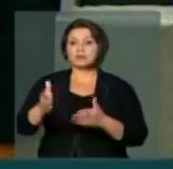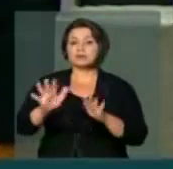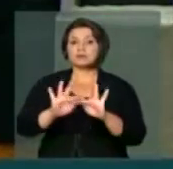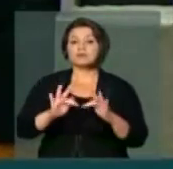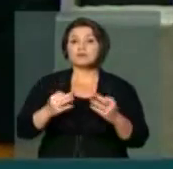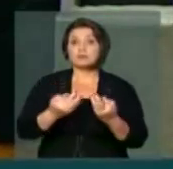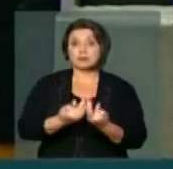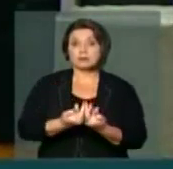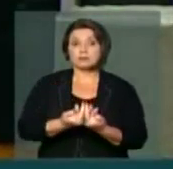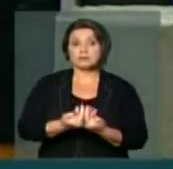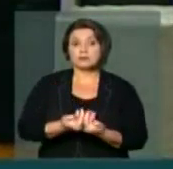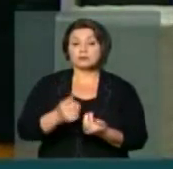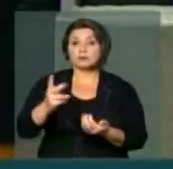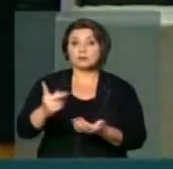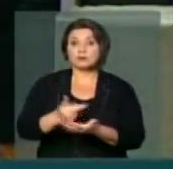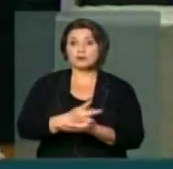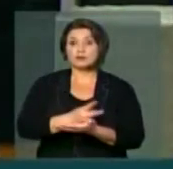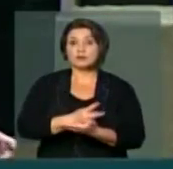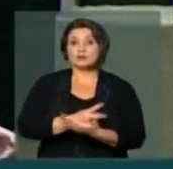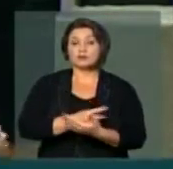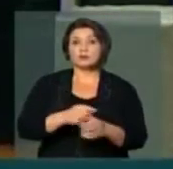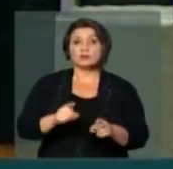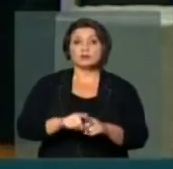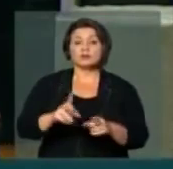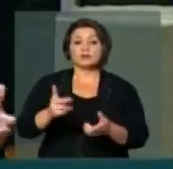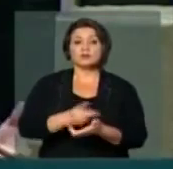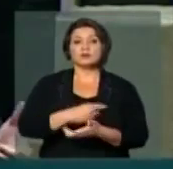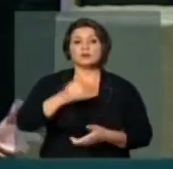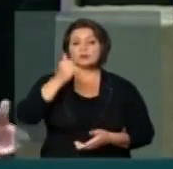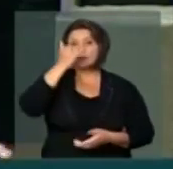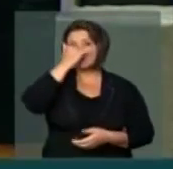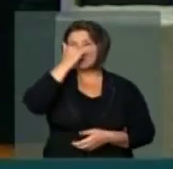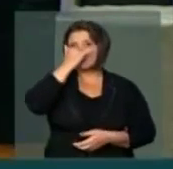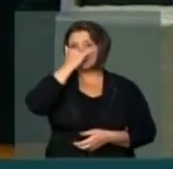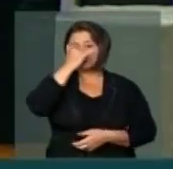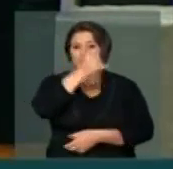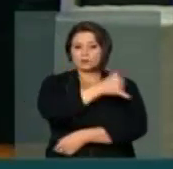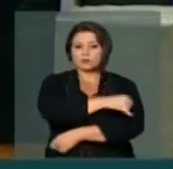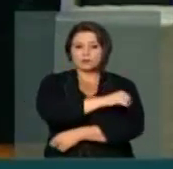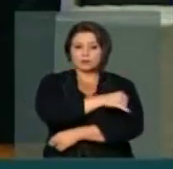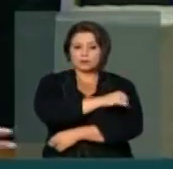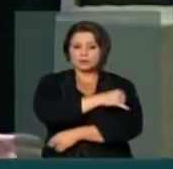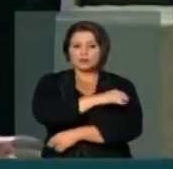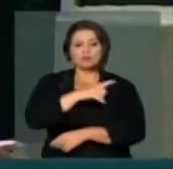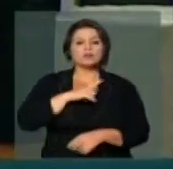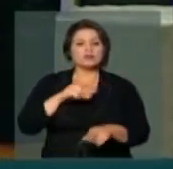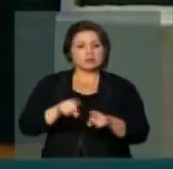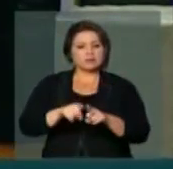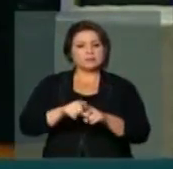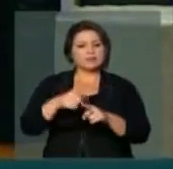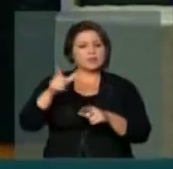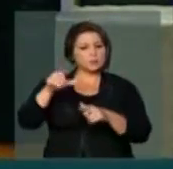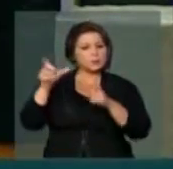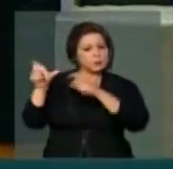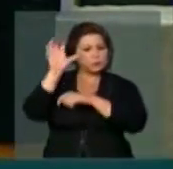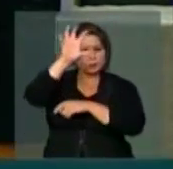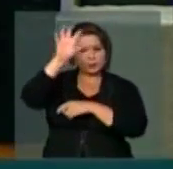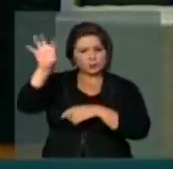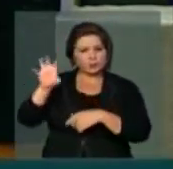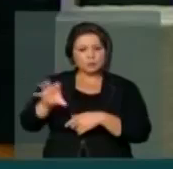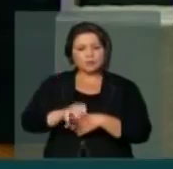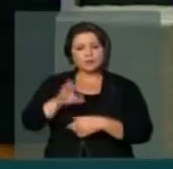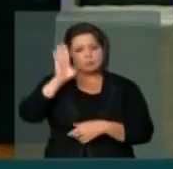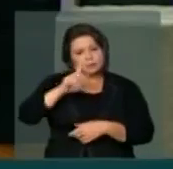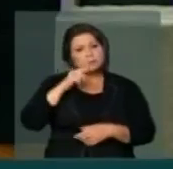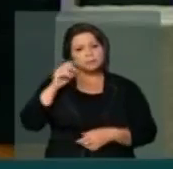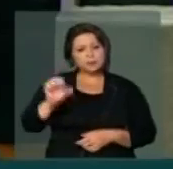familiares na tragédia da região serrana do Rio, nas várias tragédias climáticas pelas quais o Brasil já passou. Mas eu